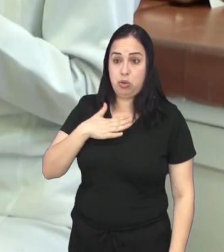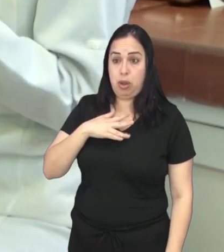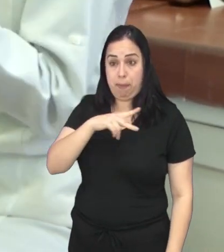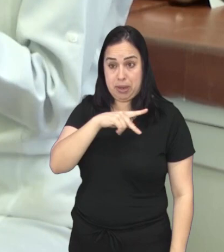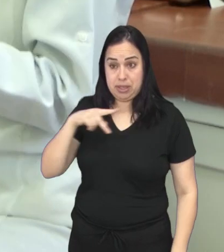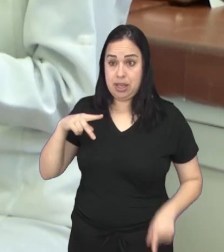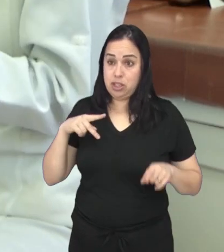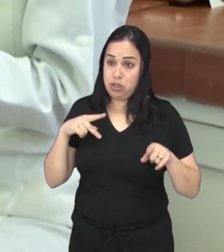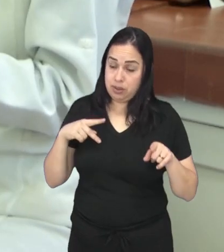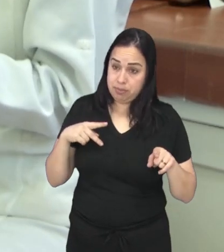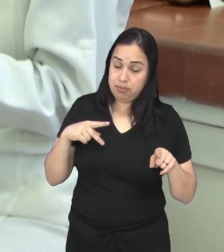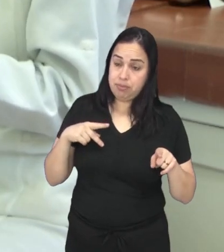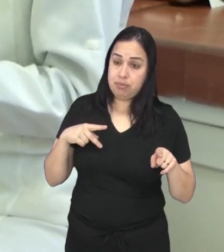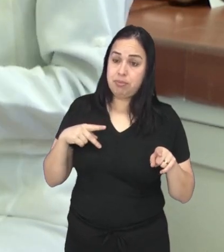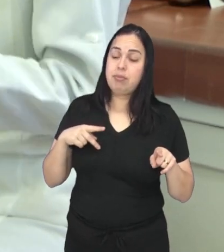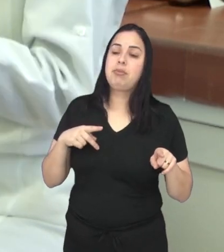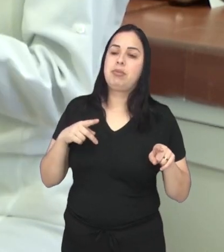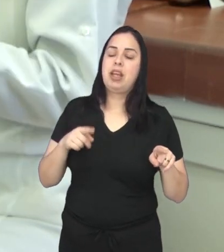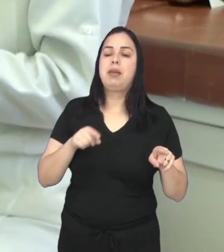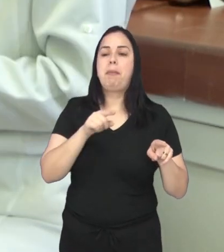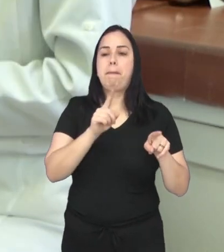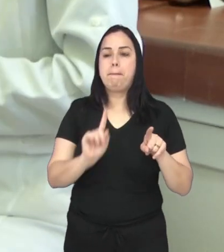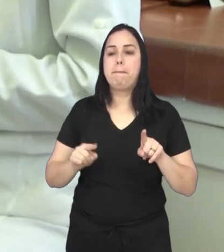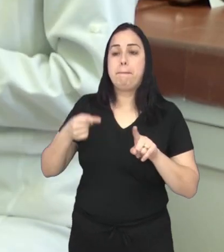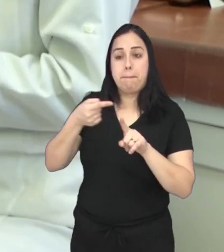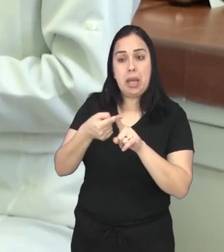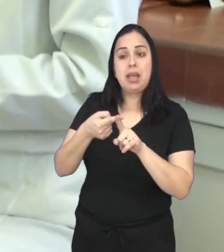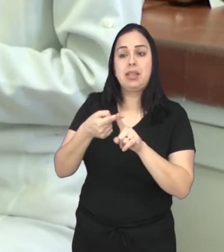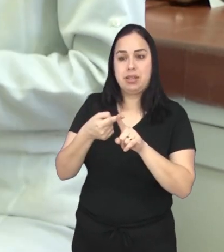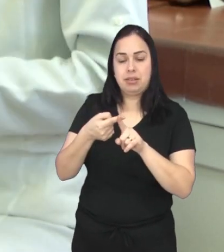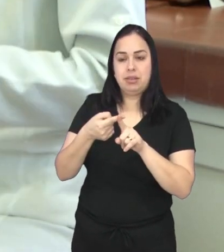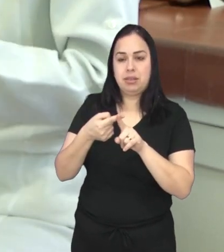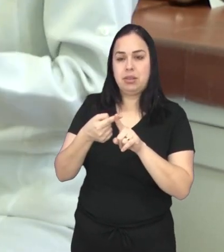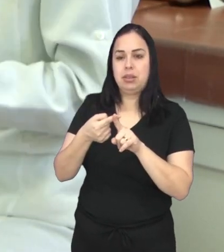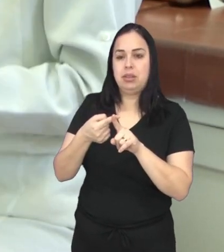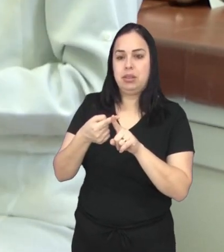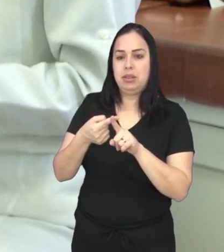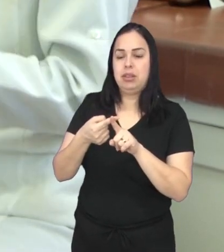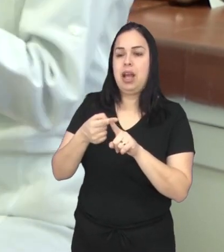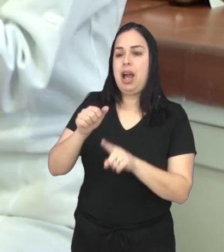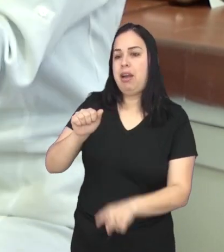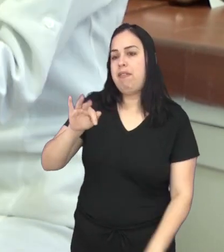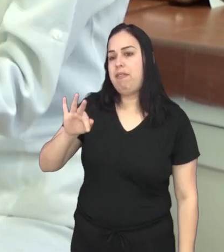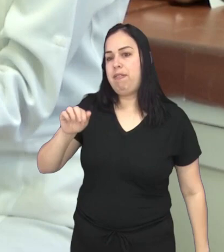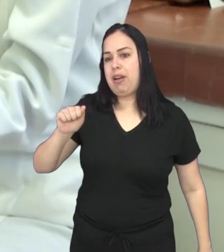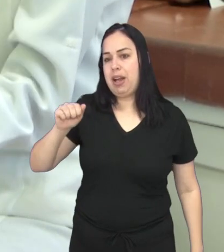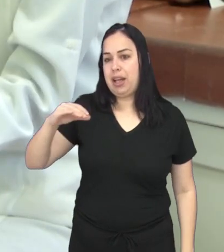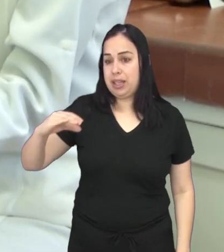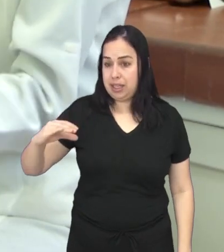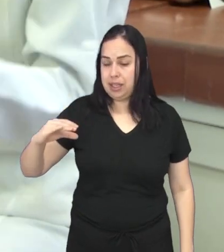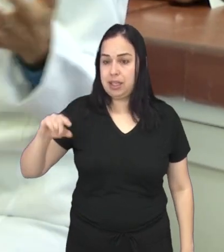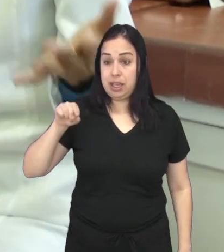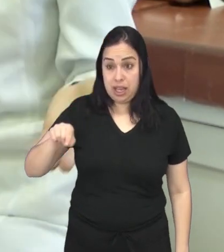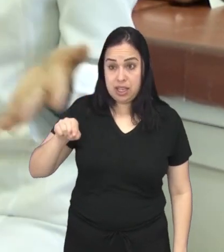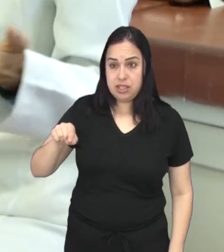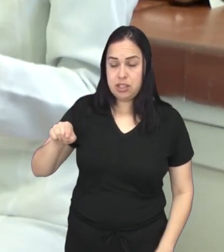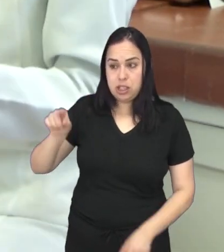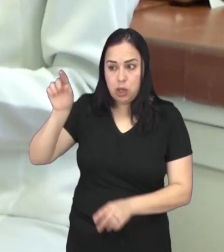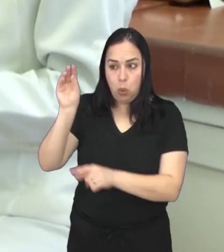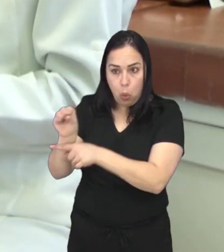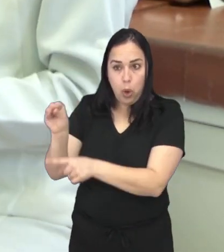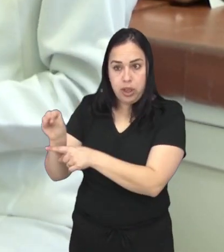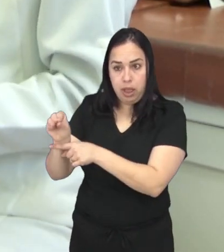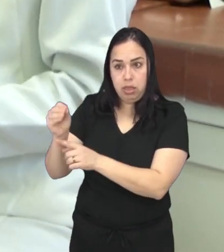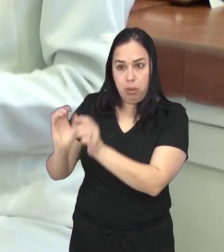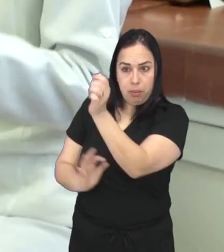Eu sou a atual presidente, né? E a SOCEM, então, através de uma parceria com a AFAC, que é o que faz a